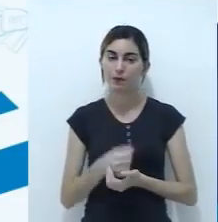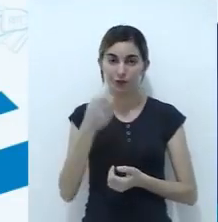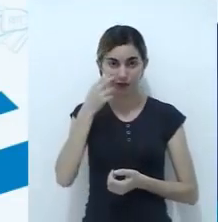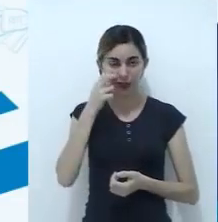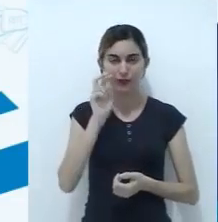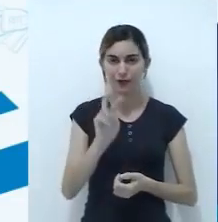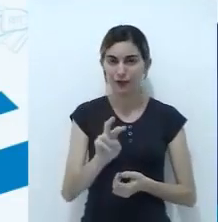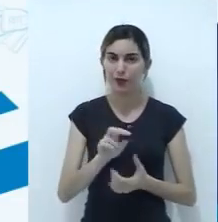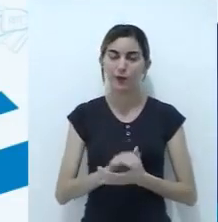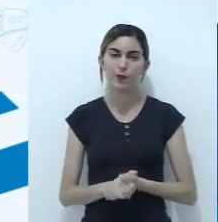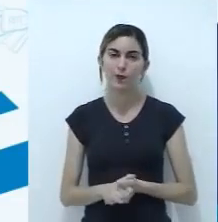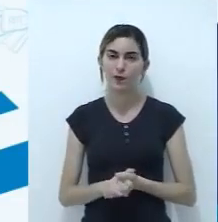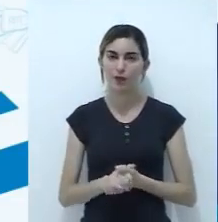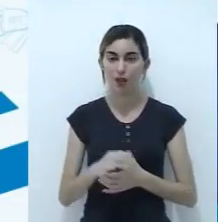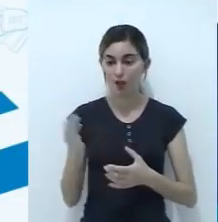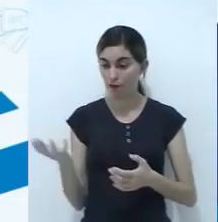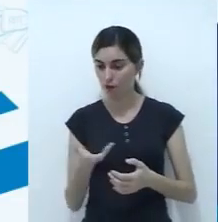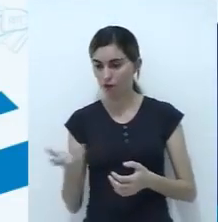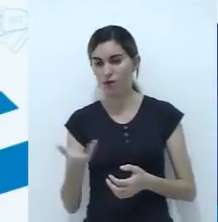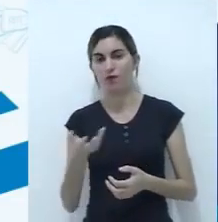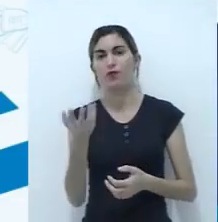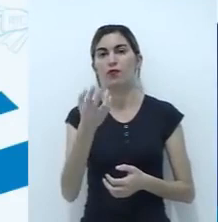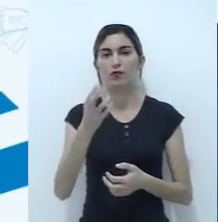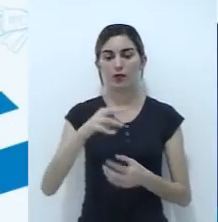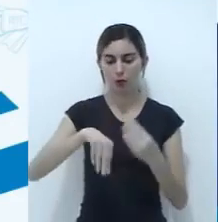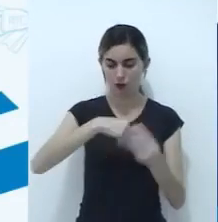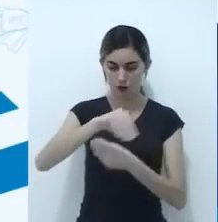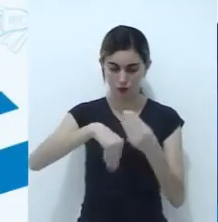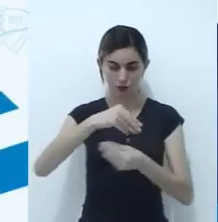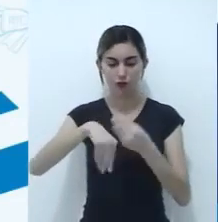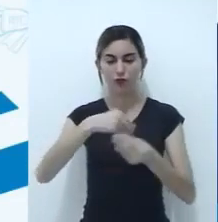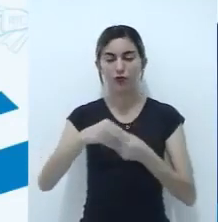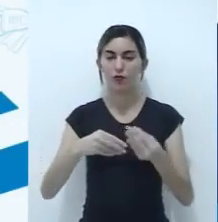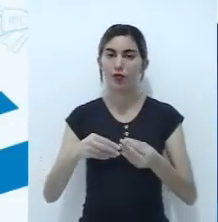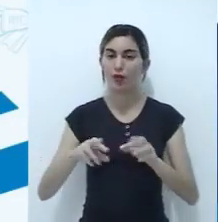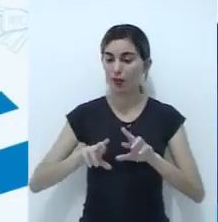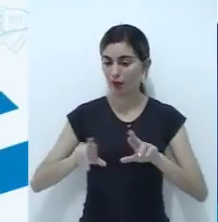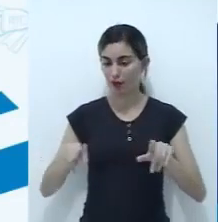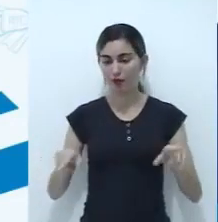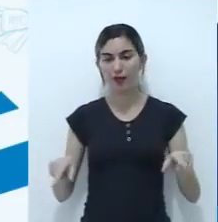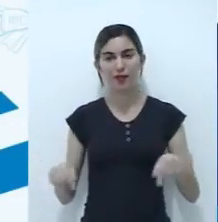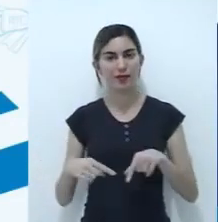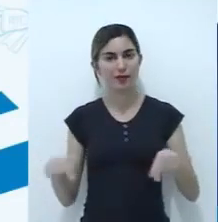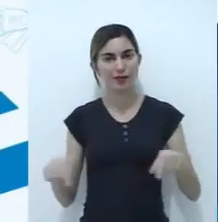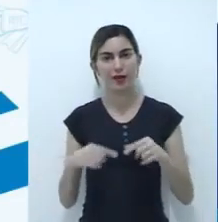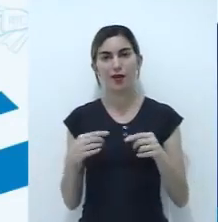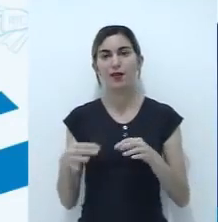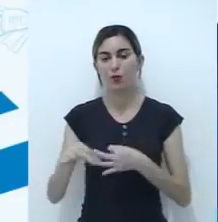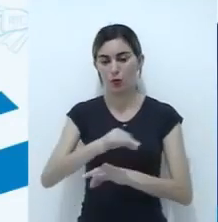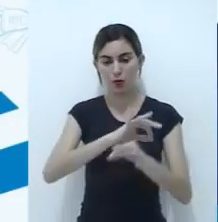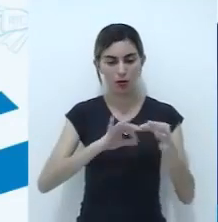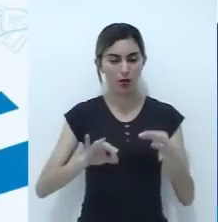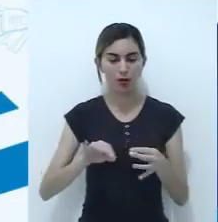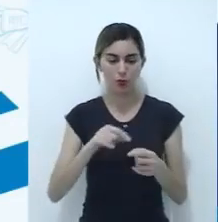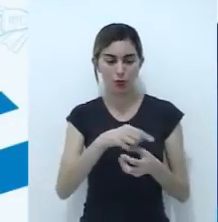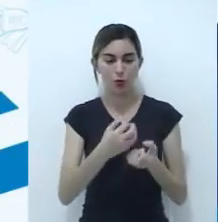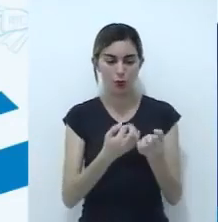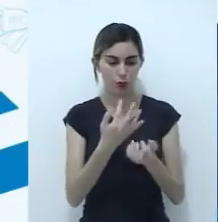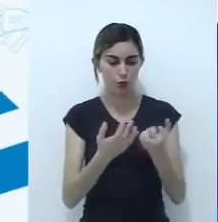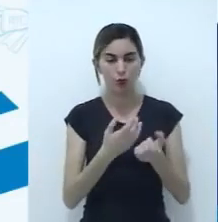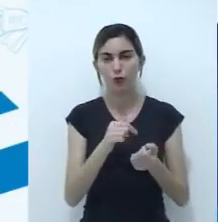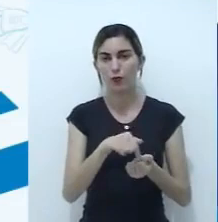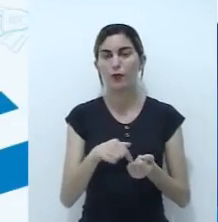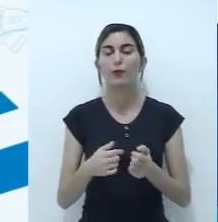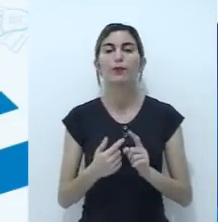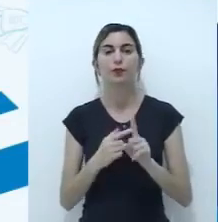Então veja só que a velocidade da reação em relação à agitação das moléculas